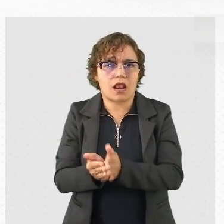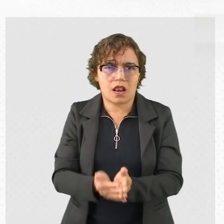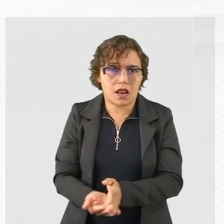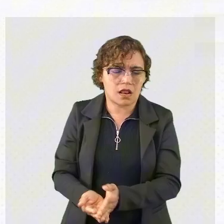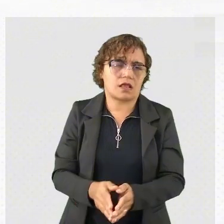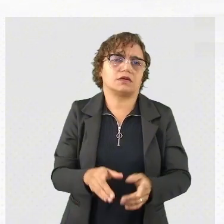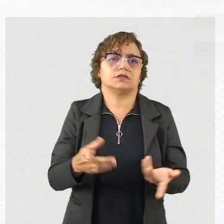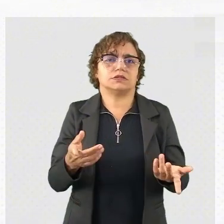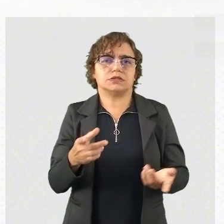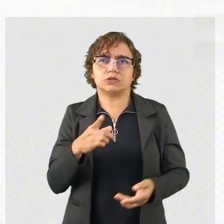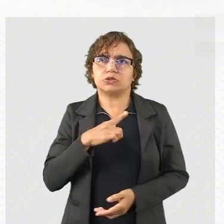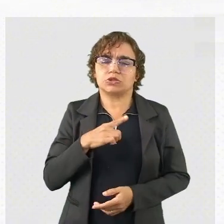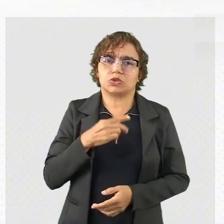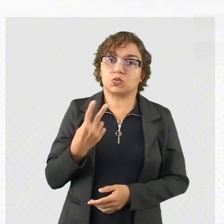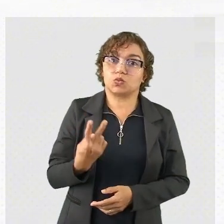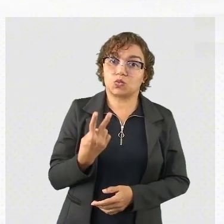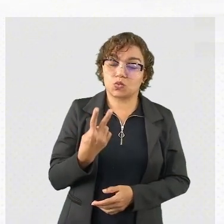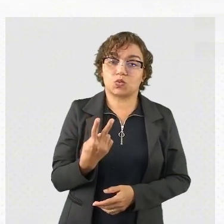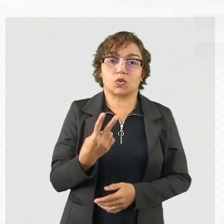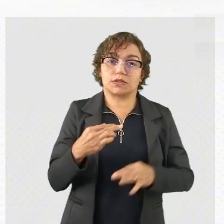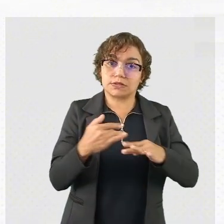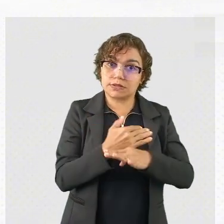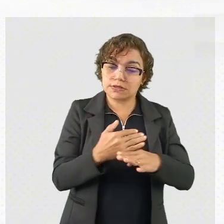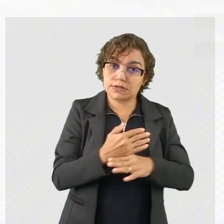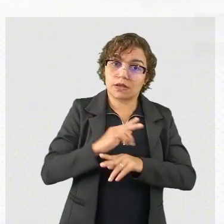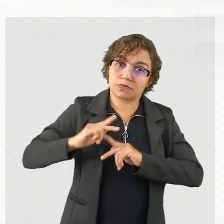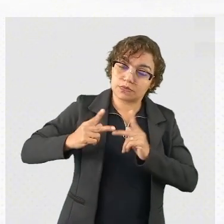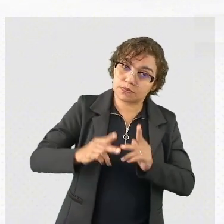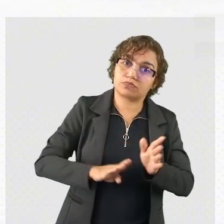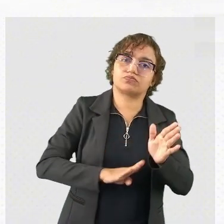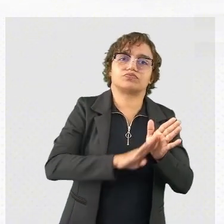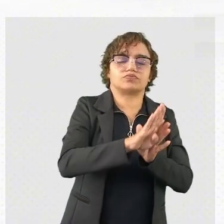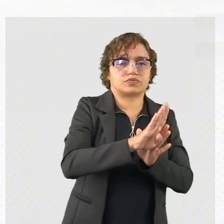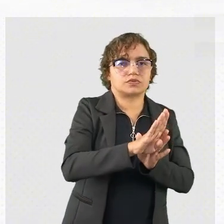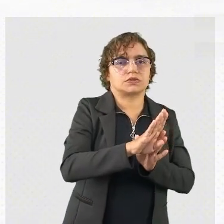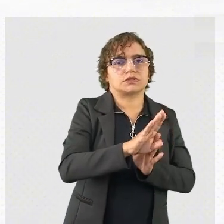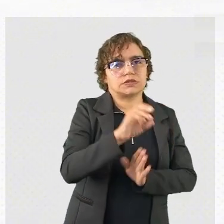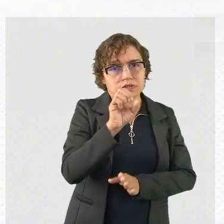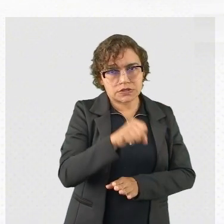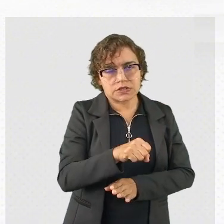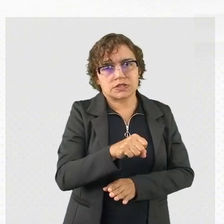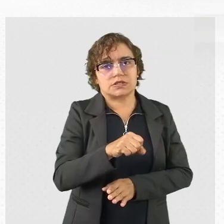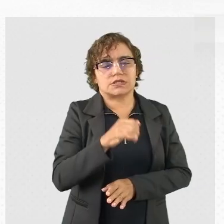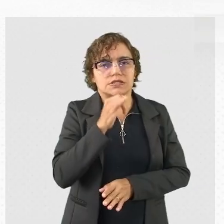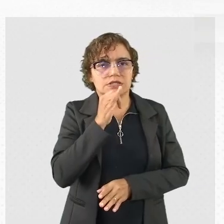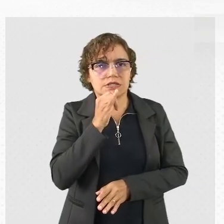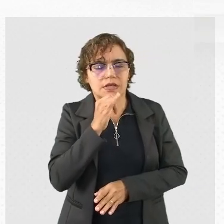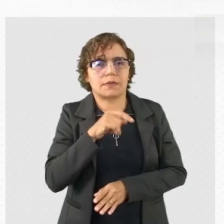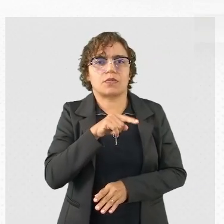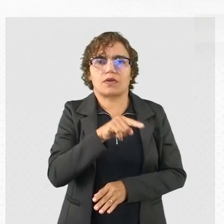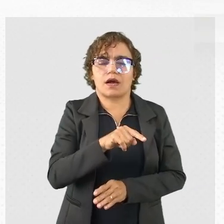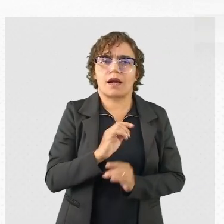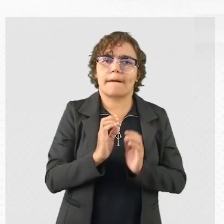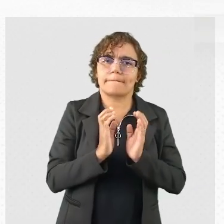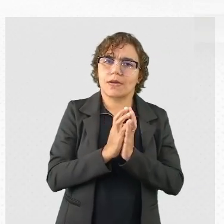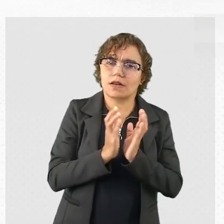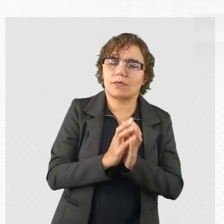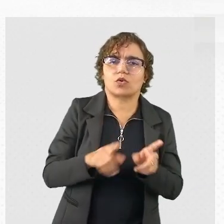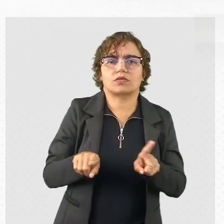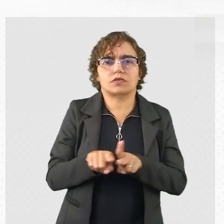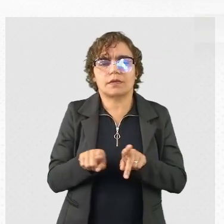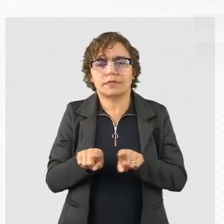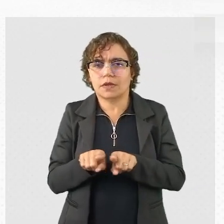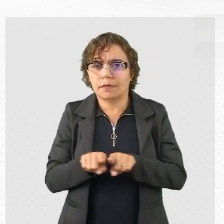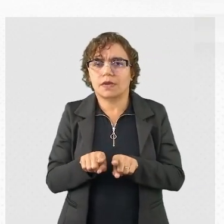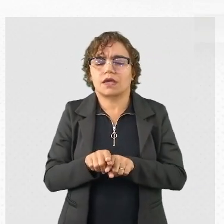Nós já tivemos aí 2 capitanias que, de fato, renderam alguma coisa, que é a capitania ali de Pernambuco, de Duarte Coelho, a de São Vicente,